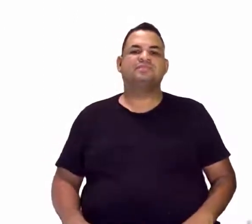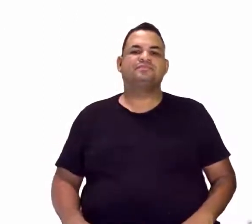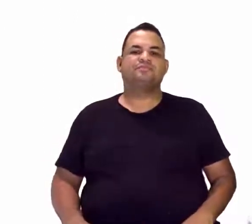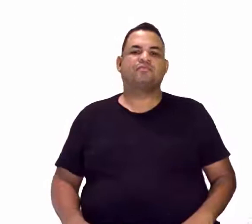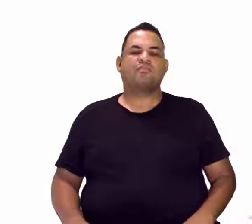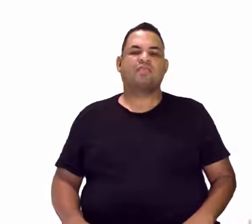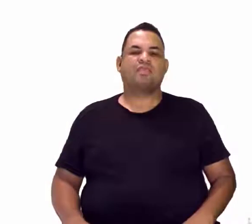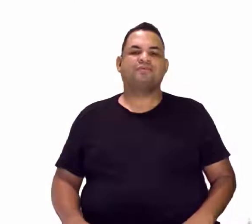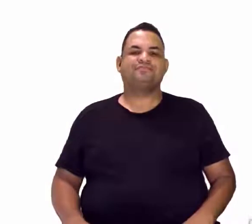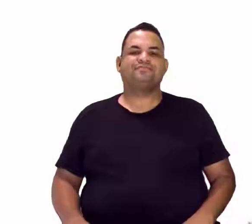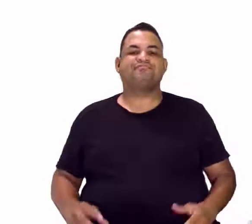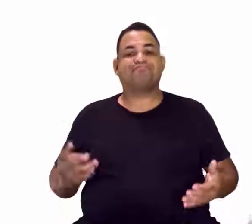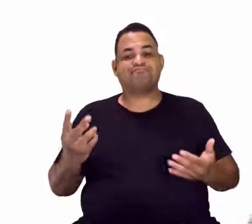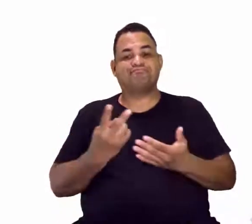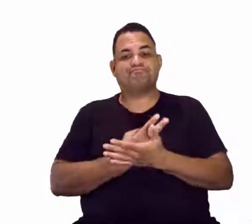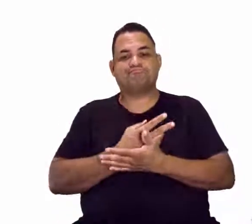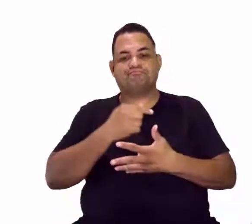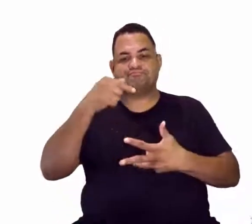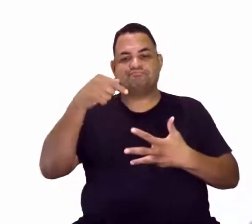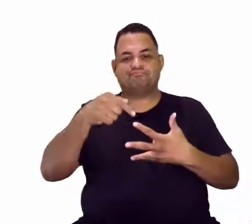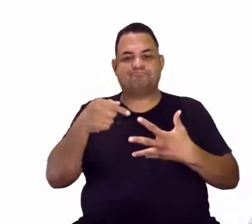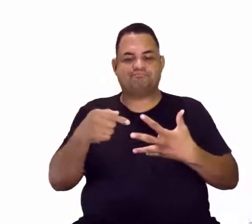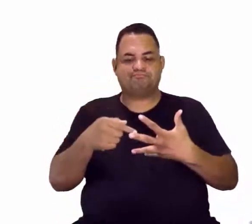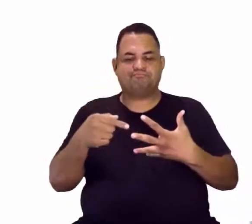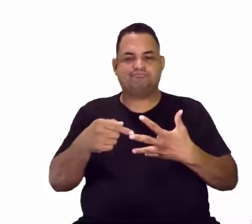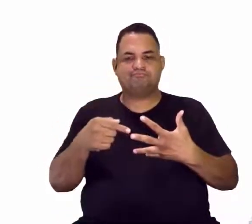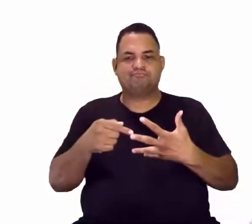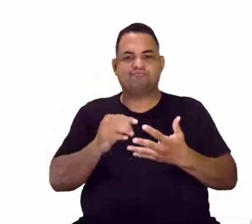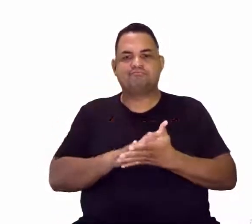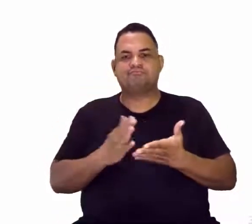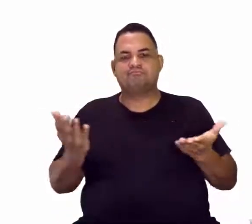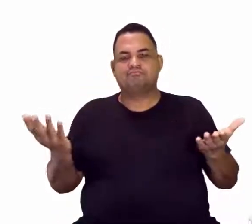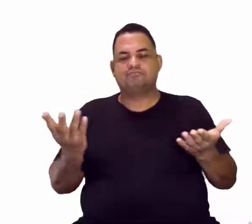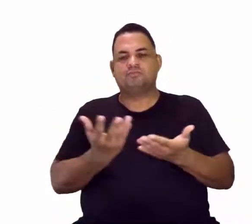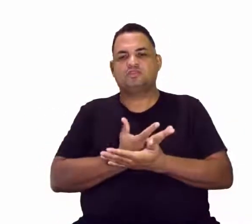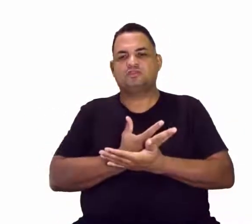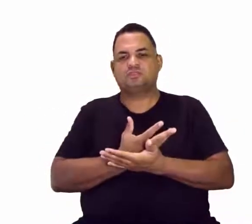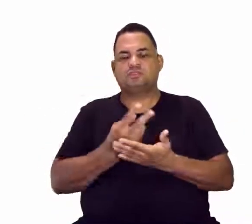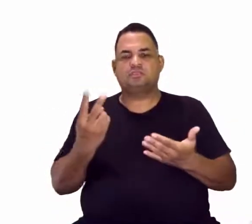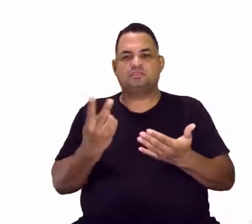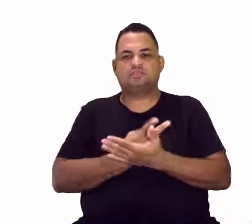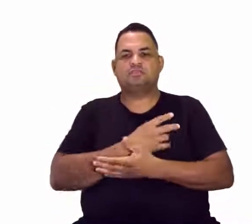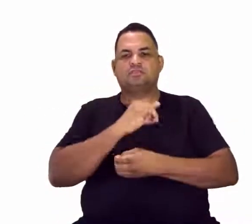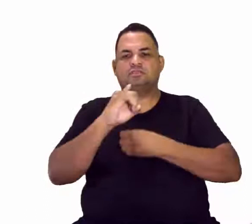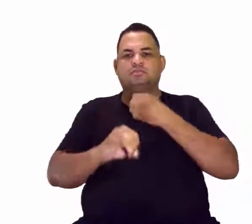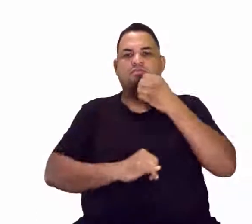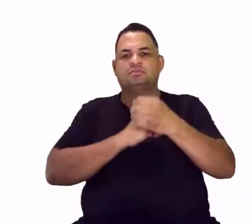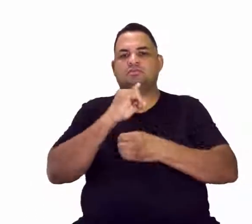que eles sejam classificados como ionizáveis. Por